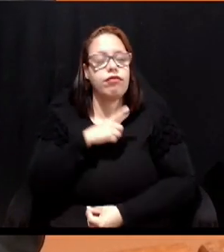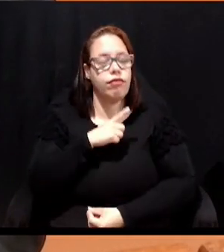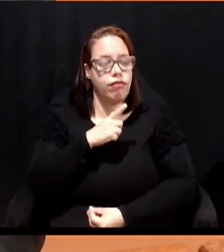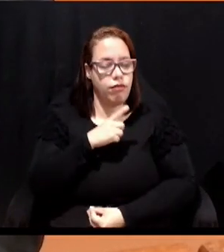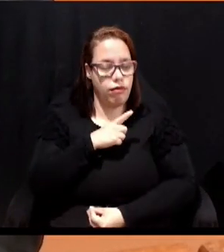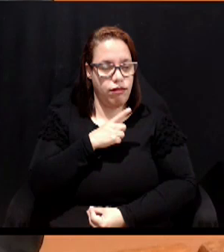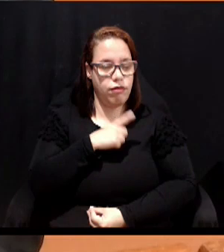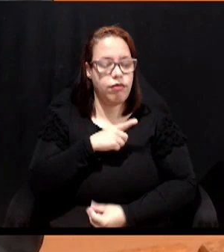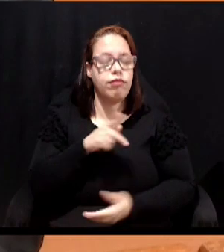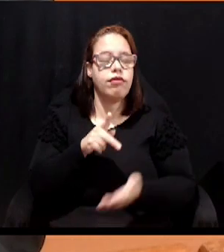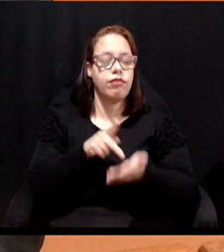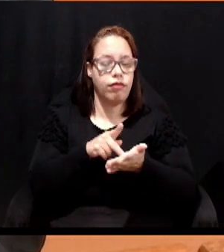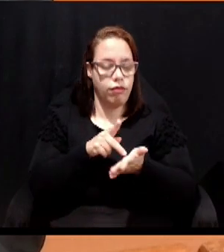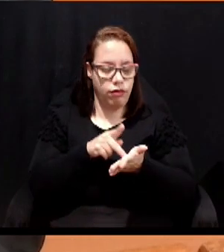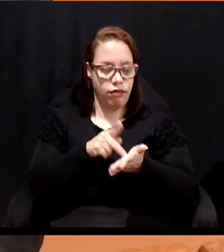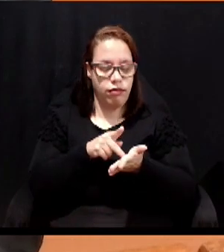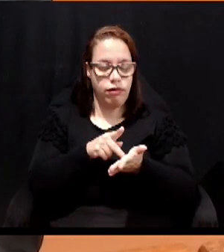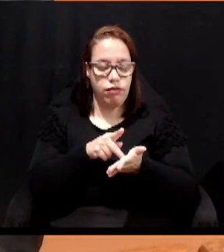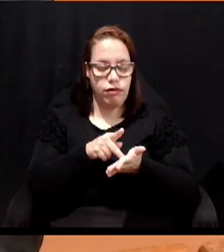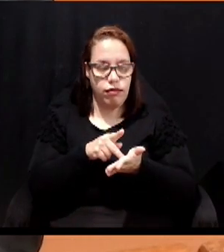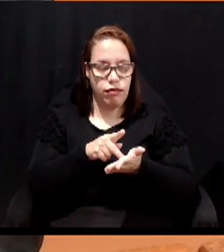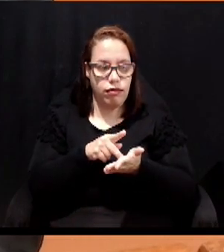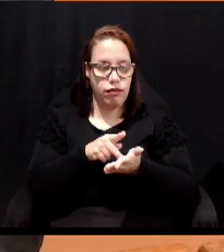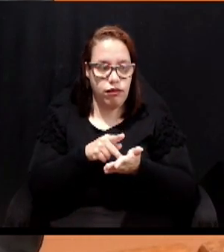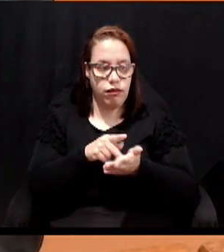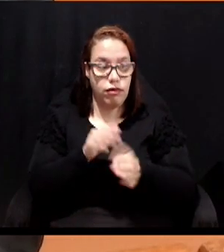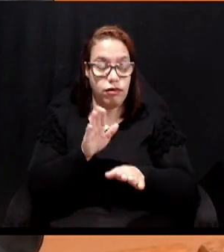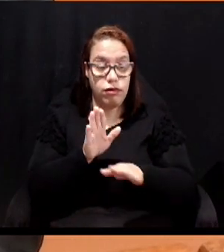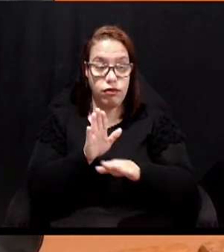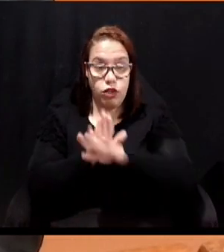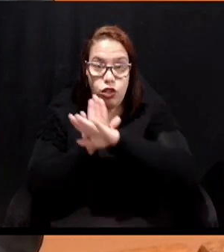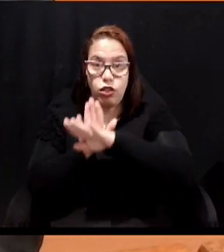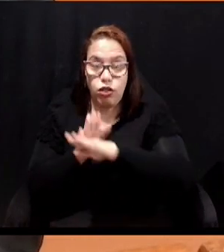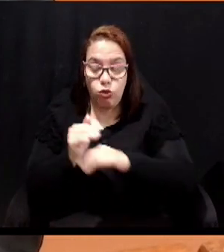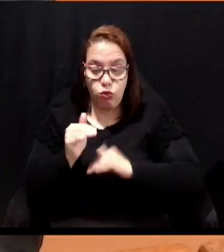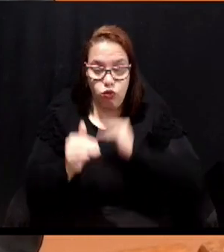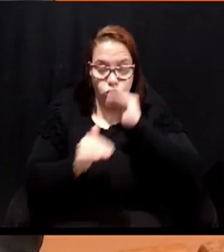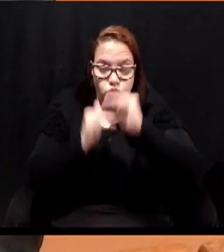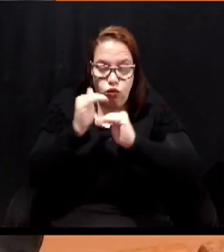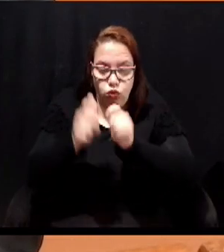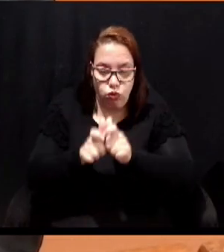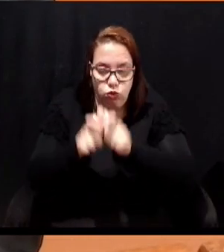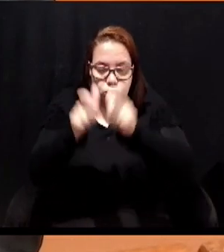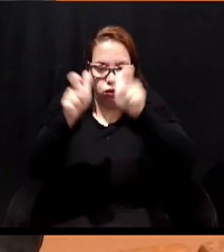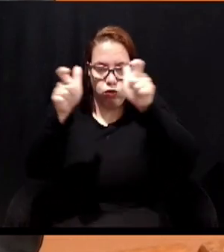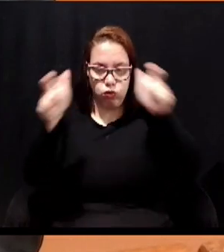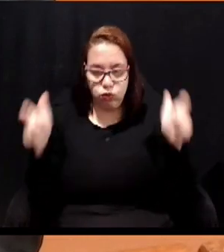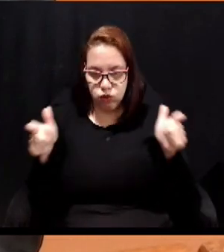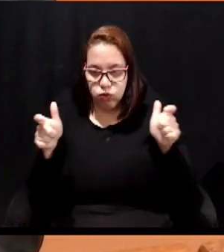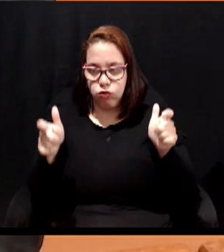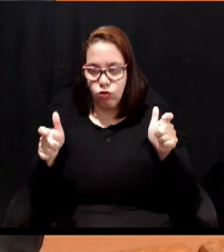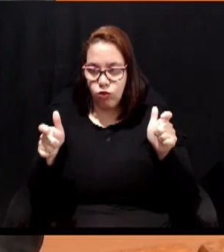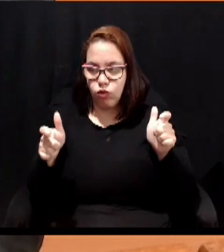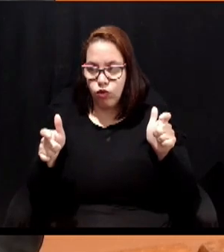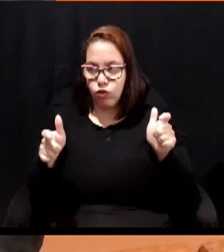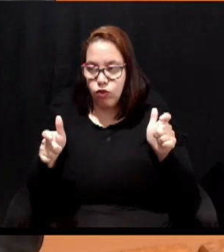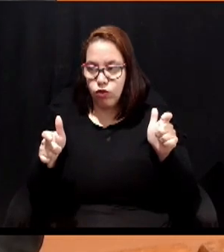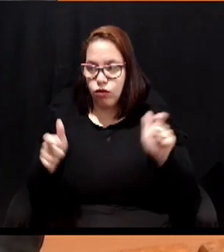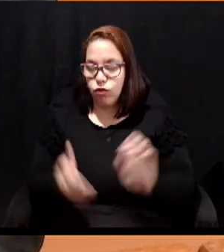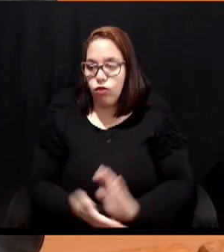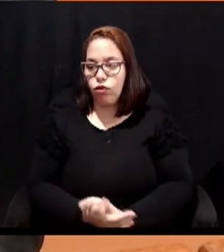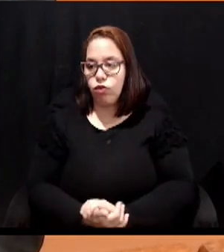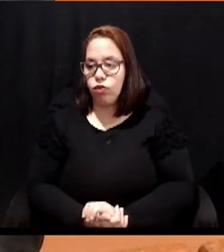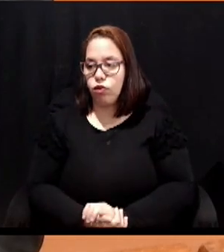realmente amarrar e dar um laço nisso, né, para que tenha uma forma de presente e a gente possa estar